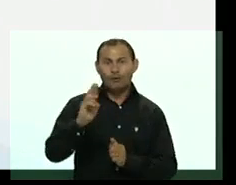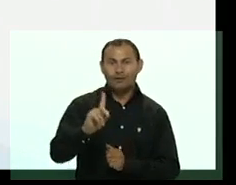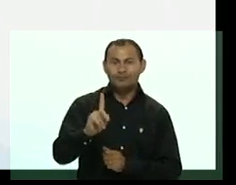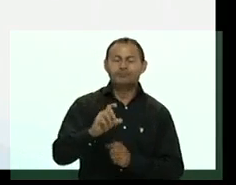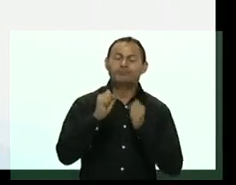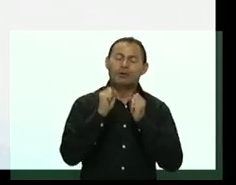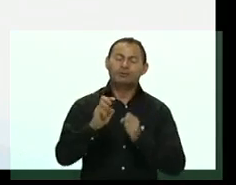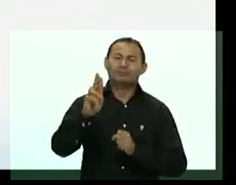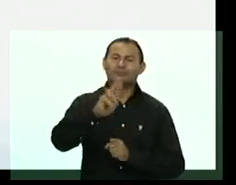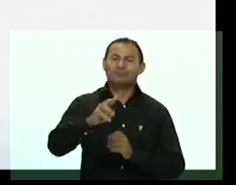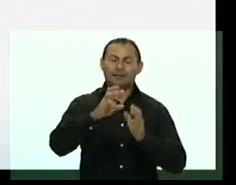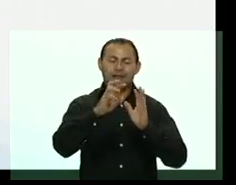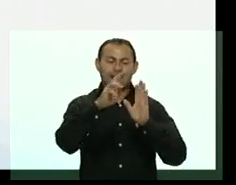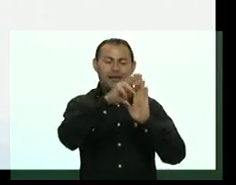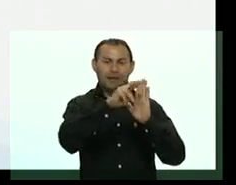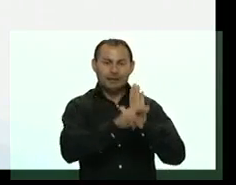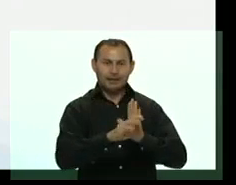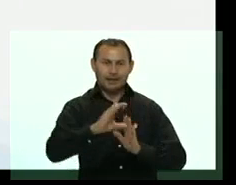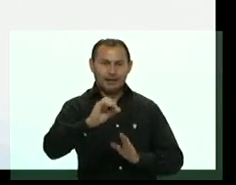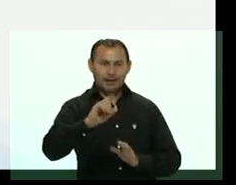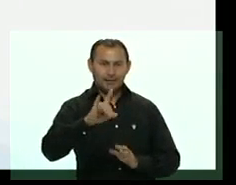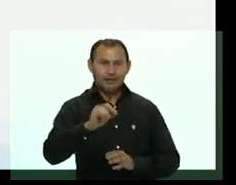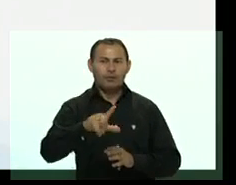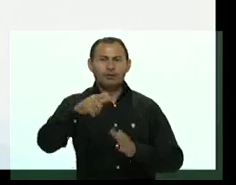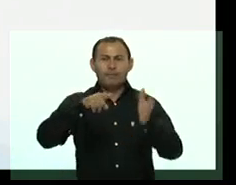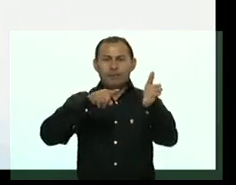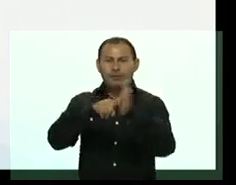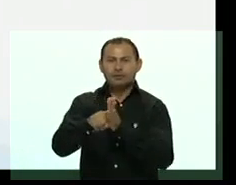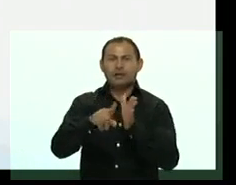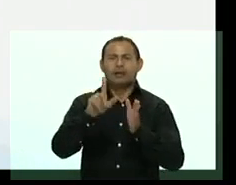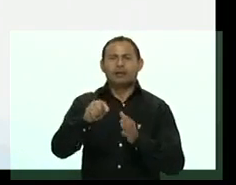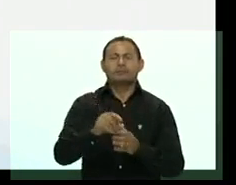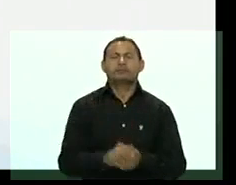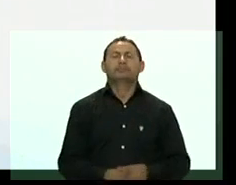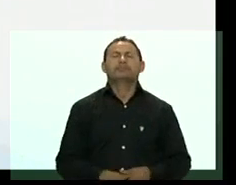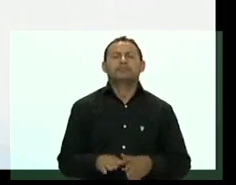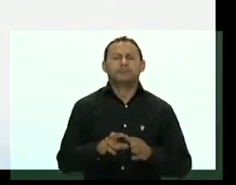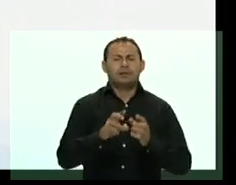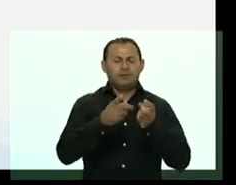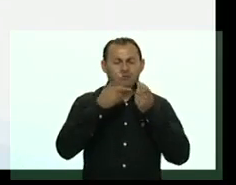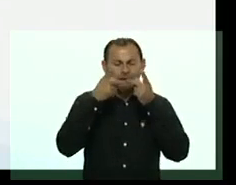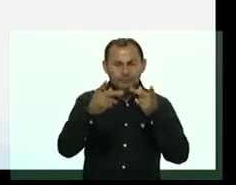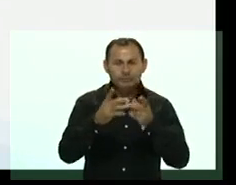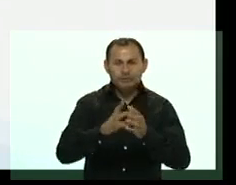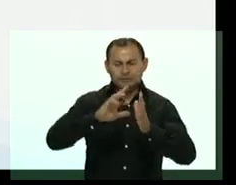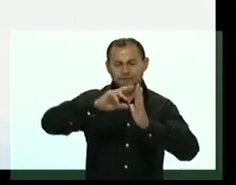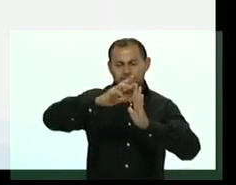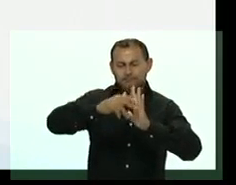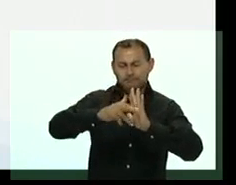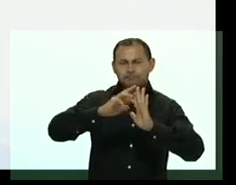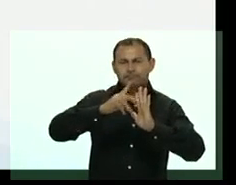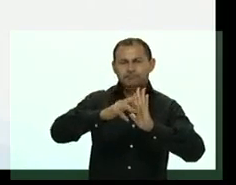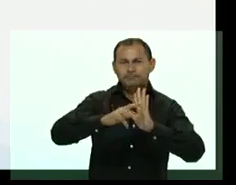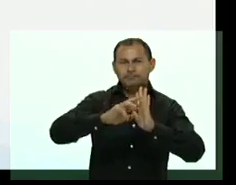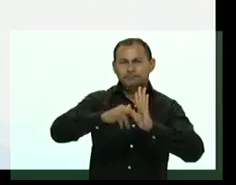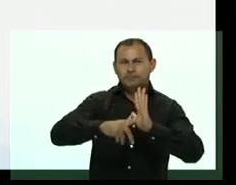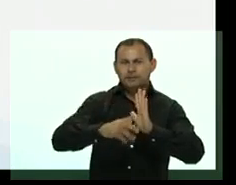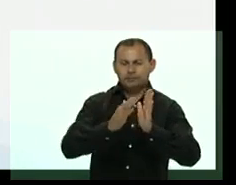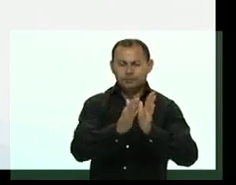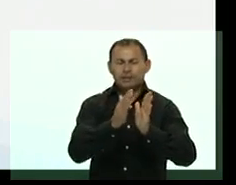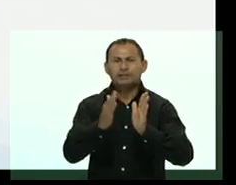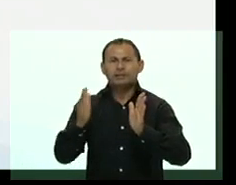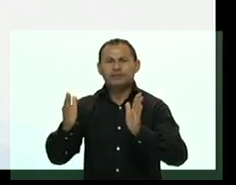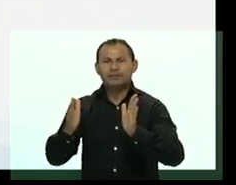que a gente possa utilizar a regra da cadeia. E a outra pergunta, o outro questionamento é, a respeito de derivadas